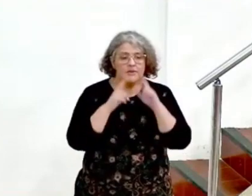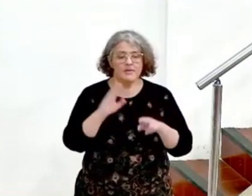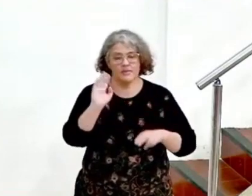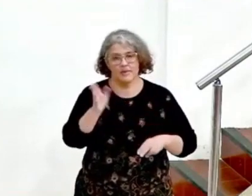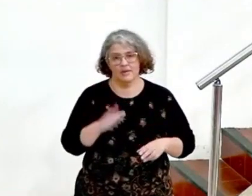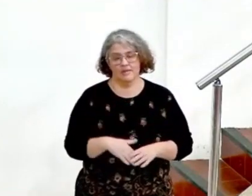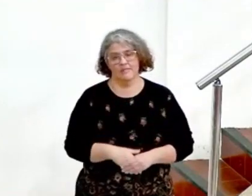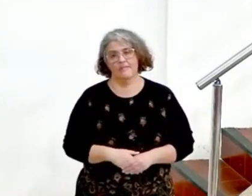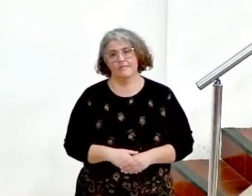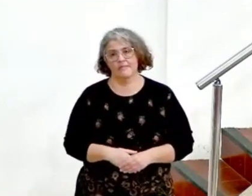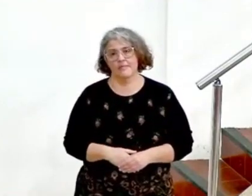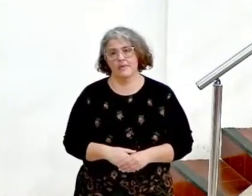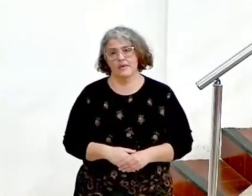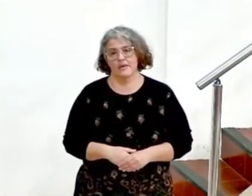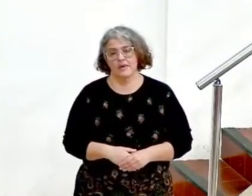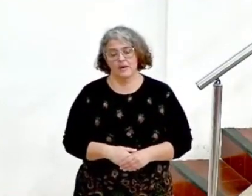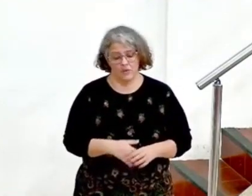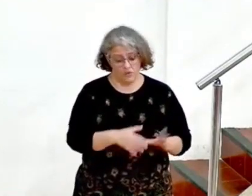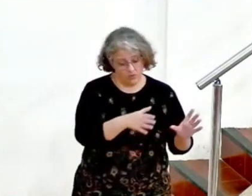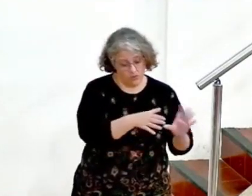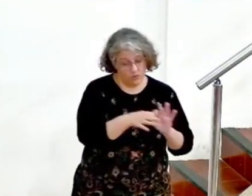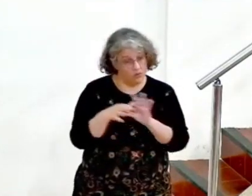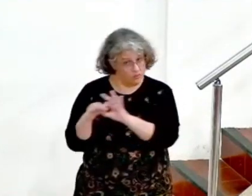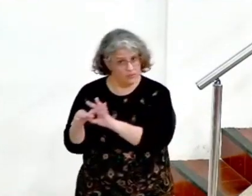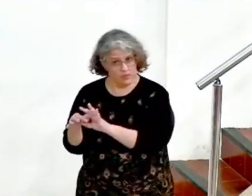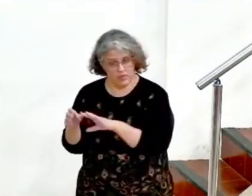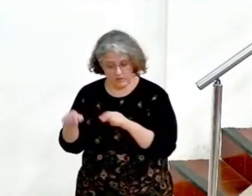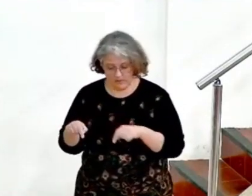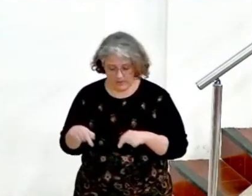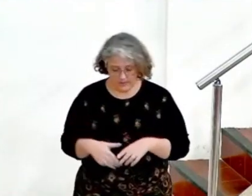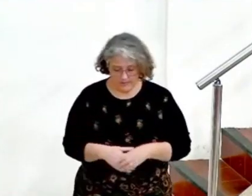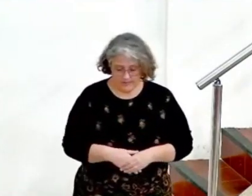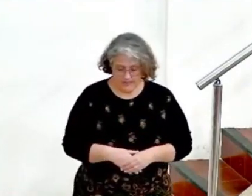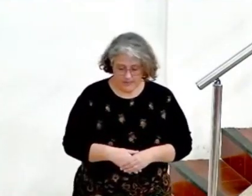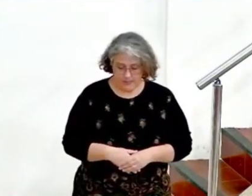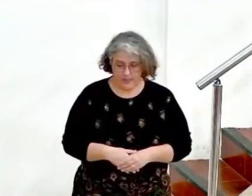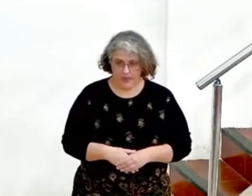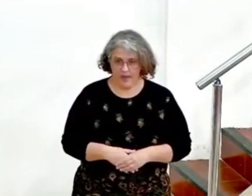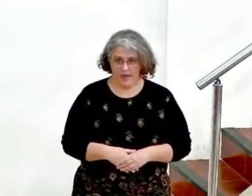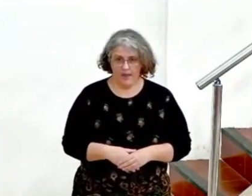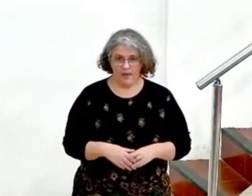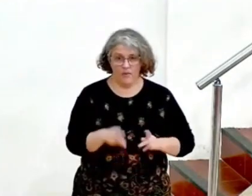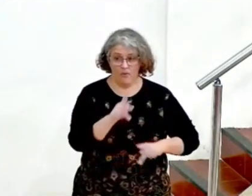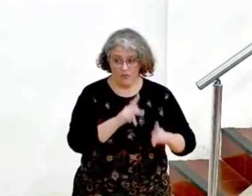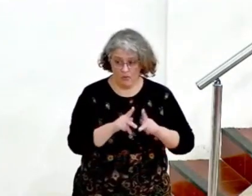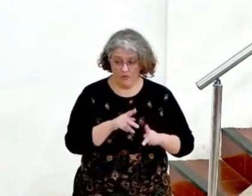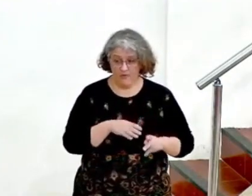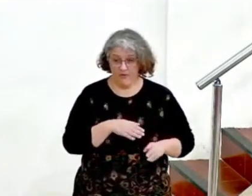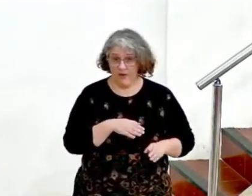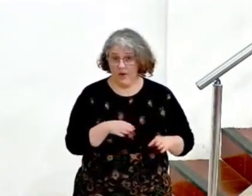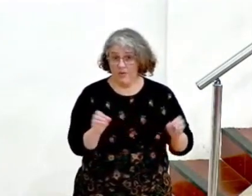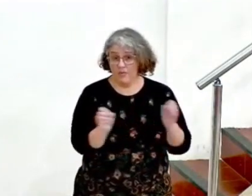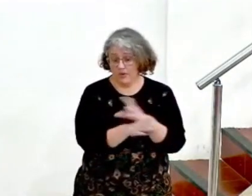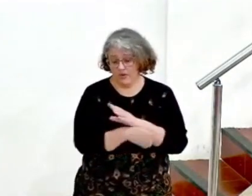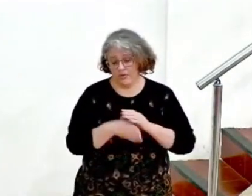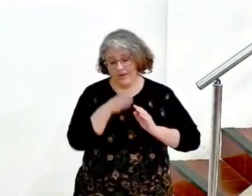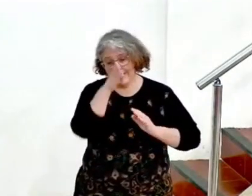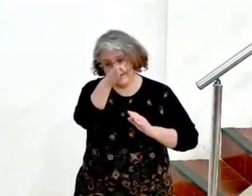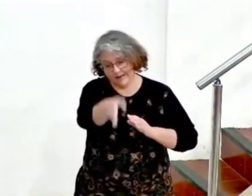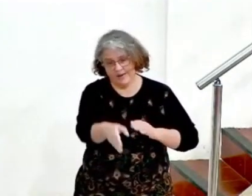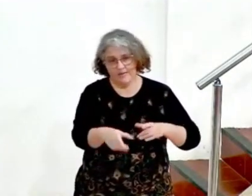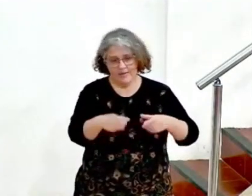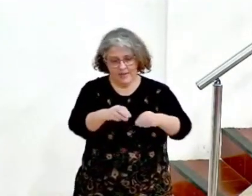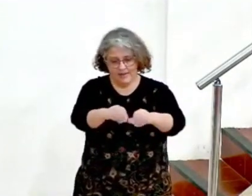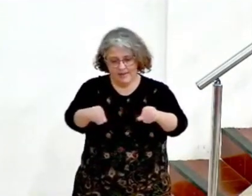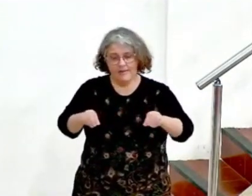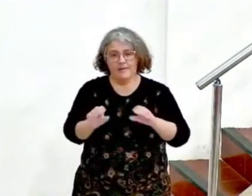é: o povo de Israel está pronto para entrar na terra prometida. Depois de peregrinar os 40 anos pelo